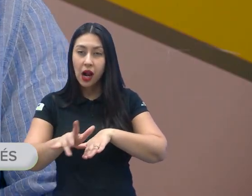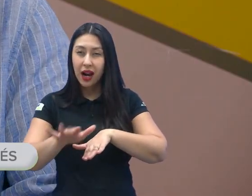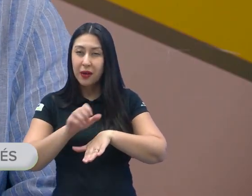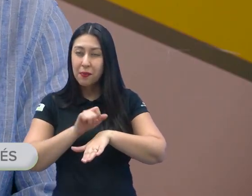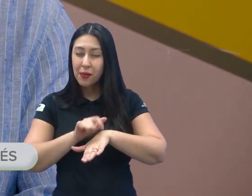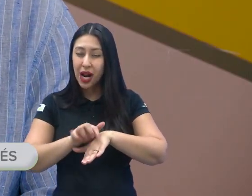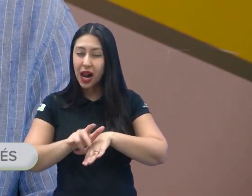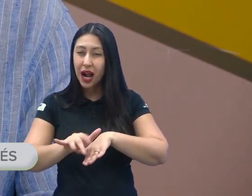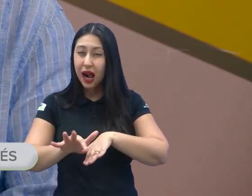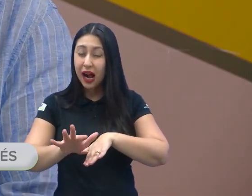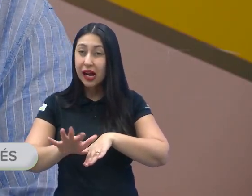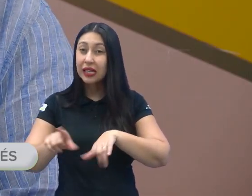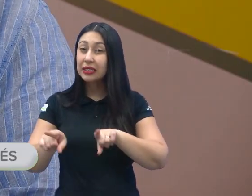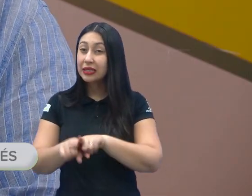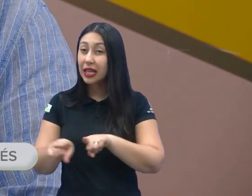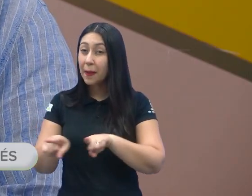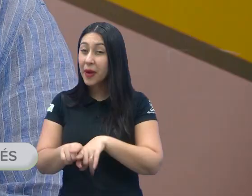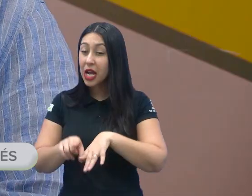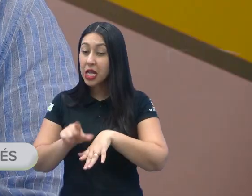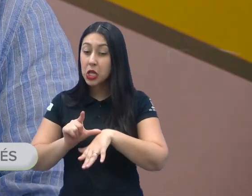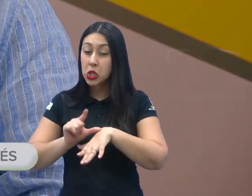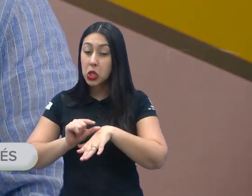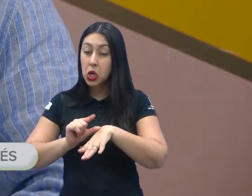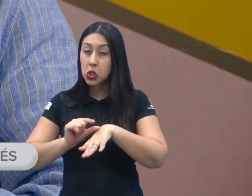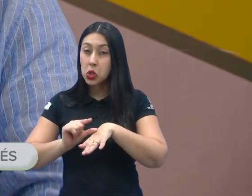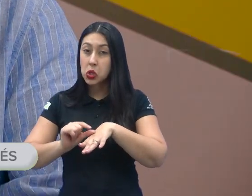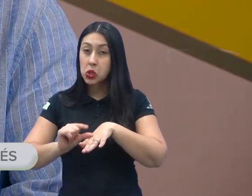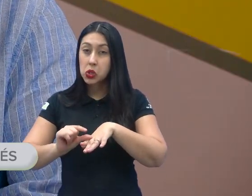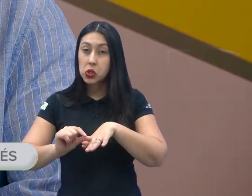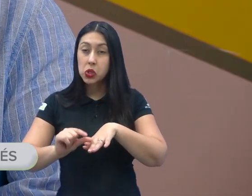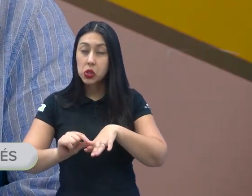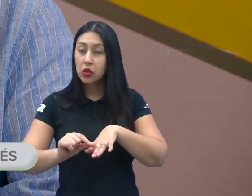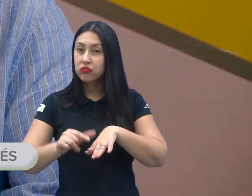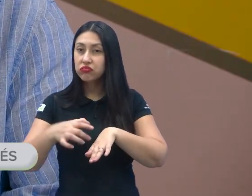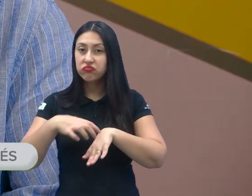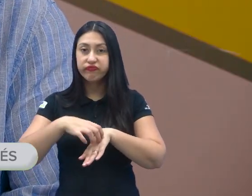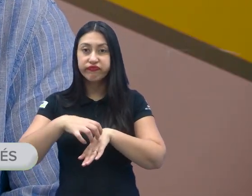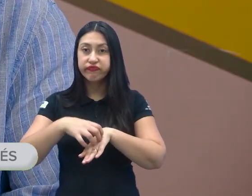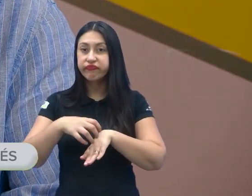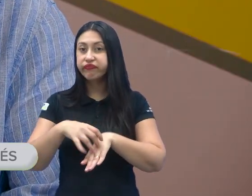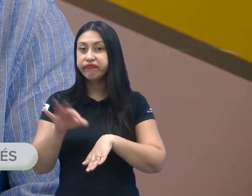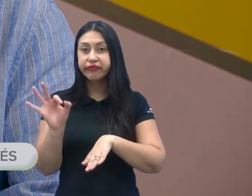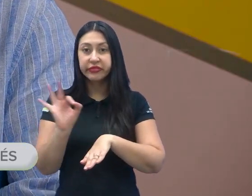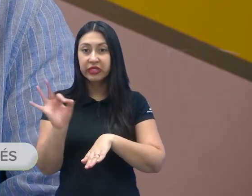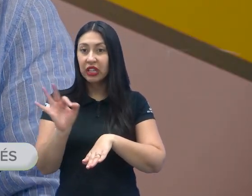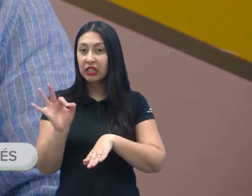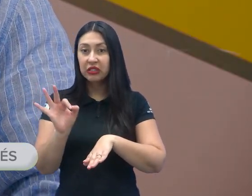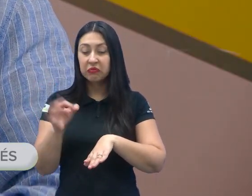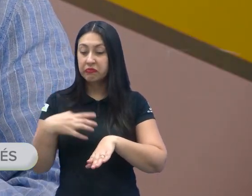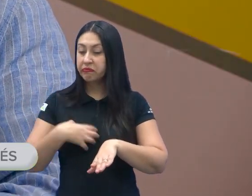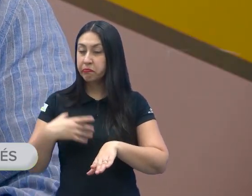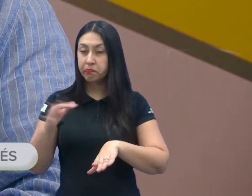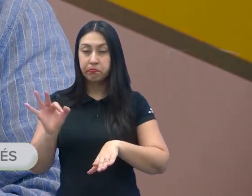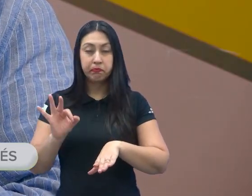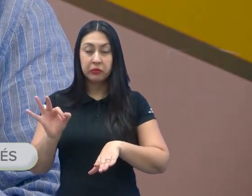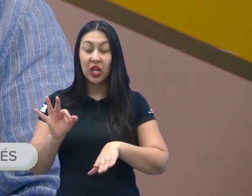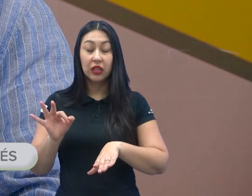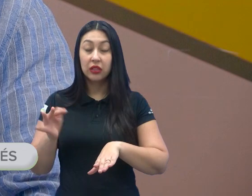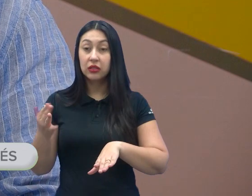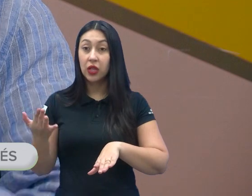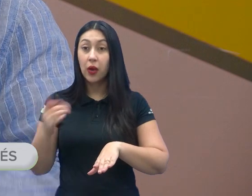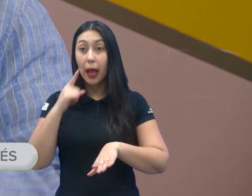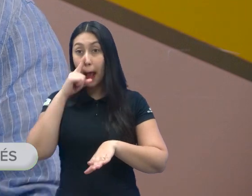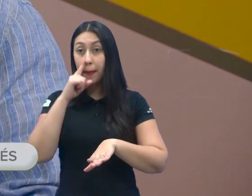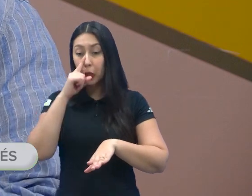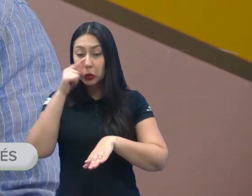a neuropatia, a doença dos nervos, que ele não sente nada no pé, ele pode desenvolver uma ferida